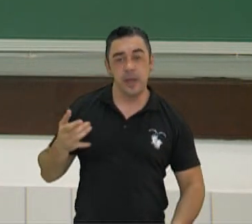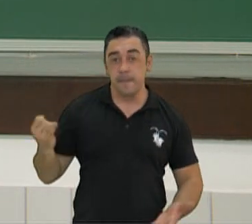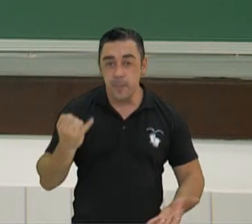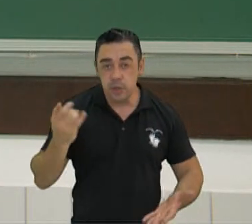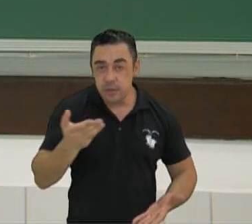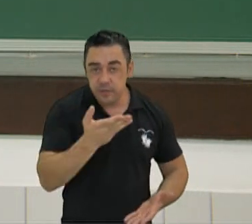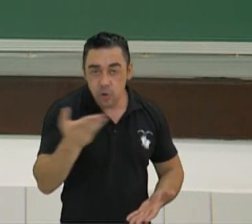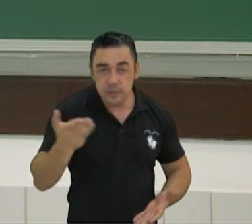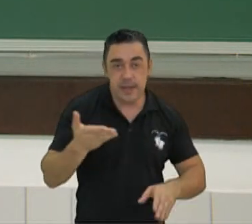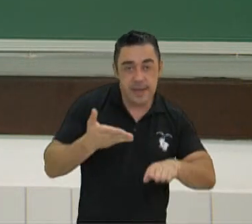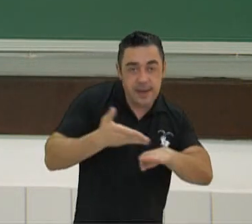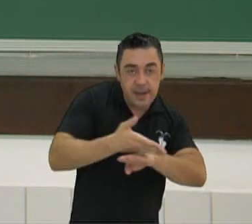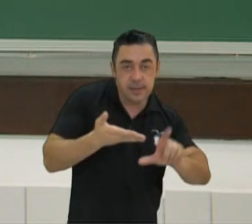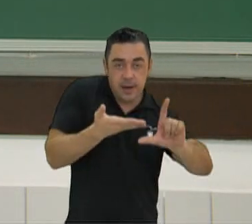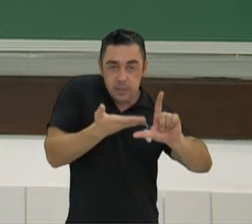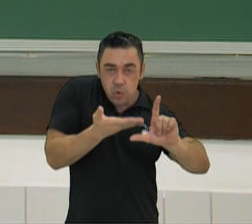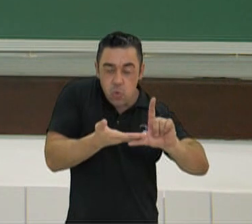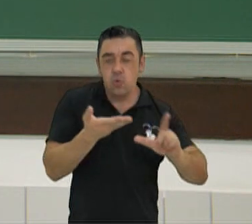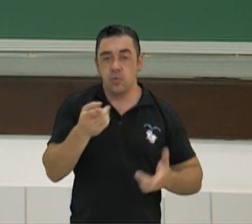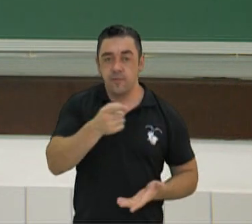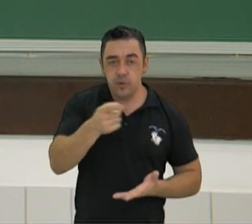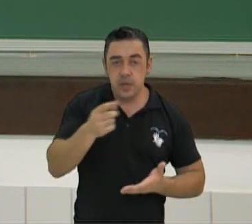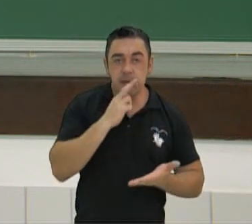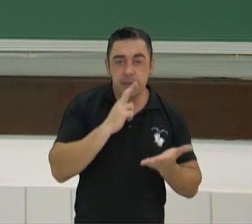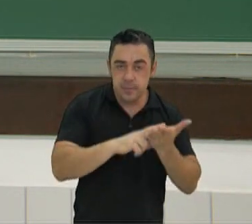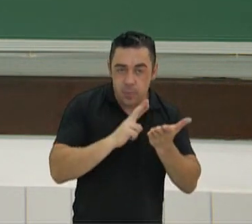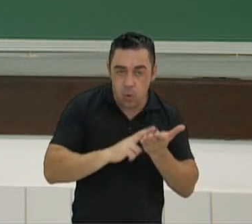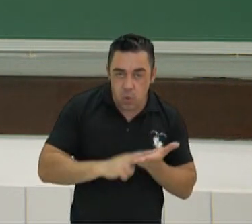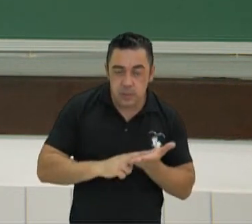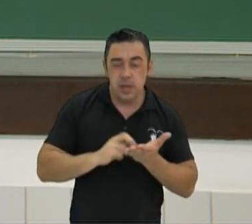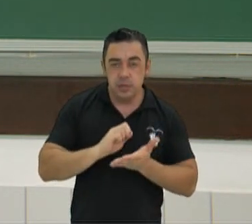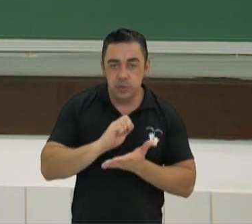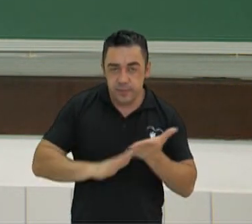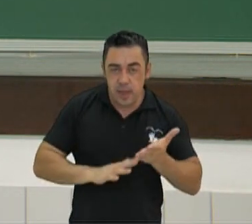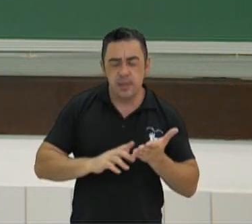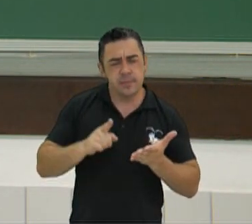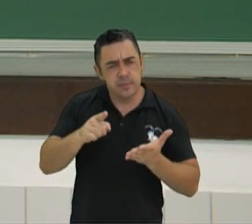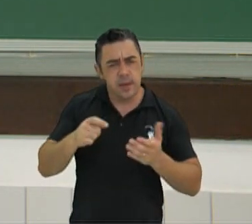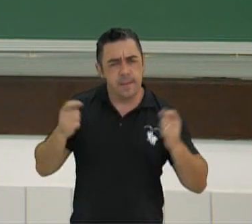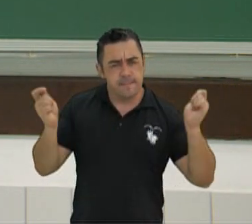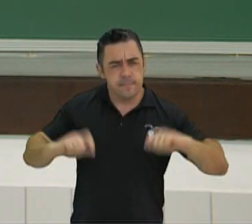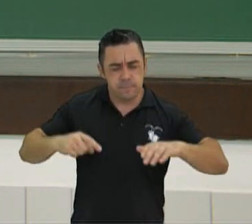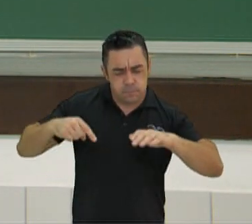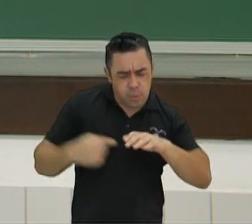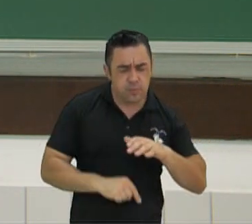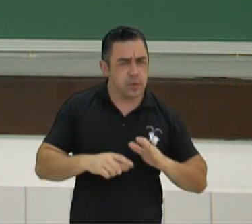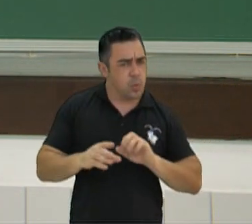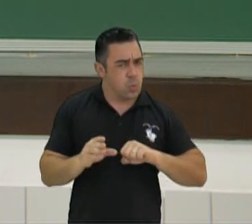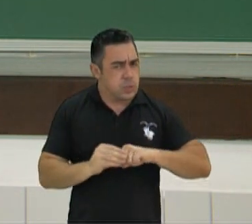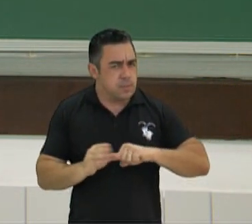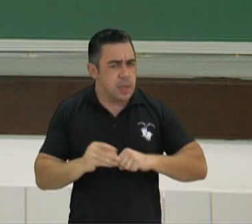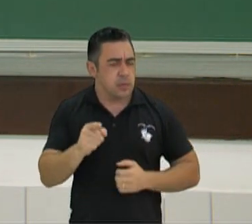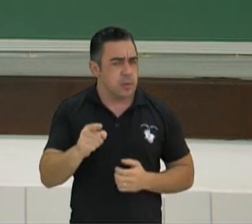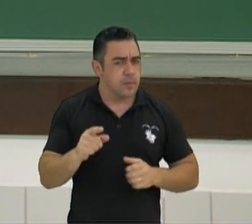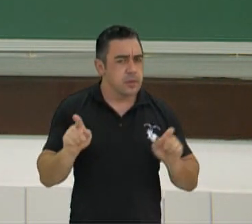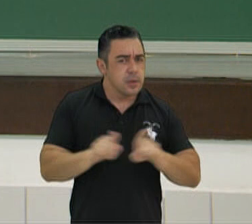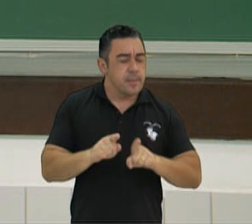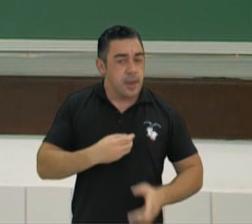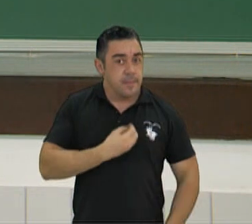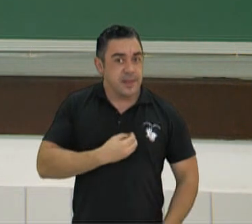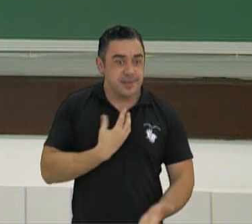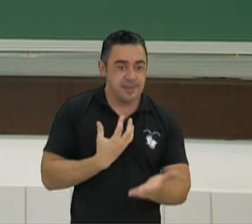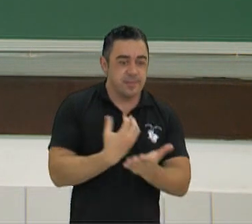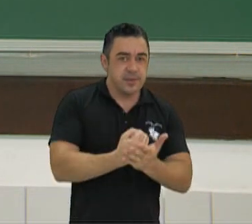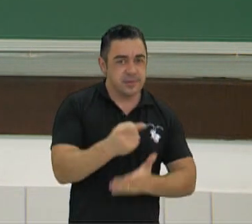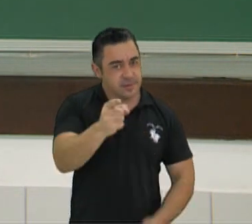você acesse o Classroom, resolva as atividades para que você possa se aprofundar no conhecimento e também para que a sua presença